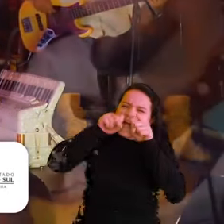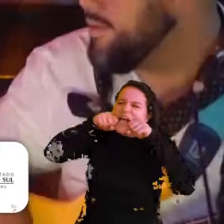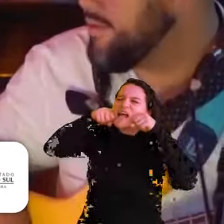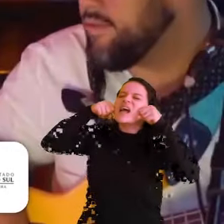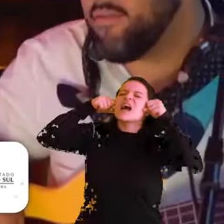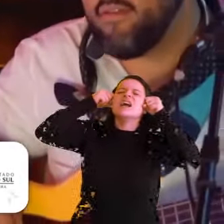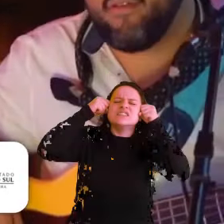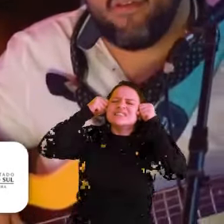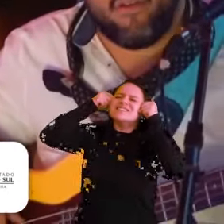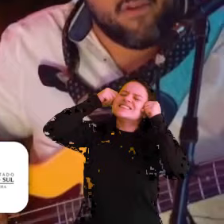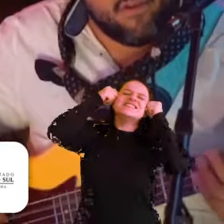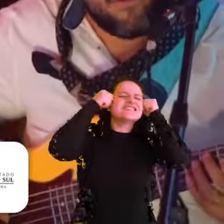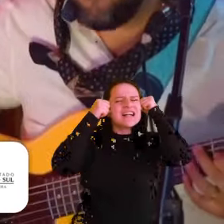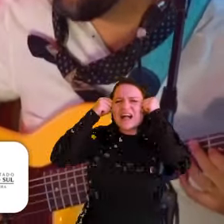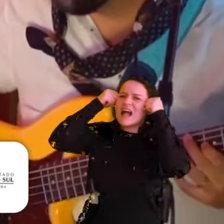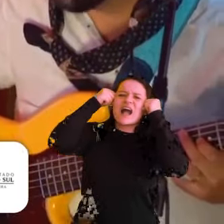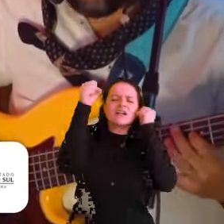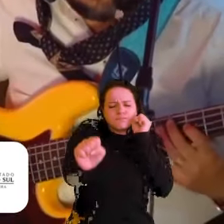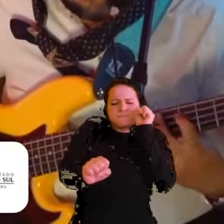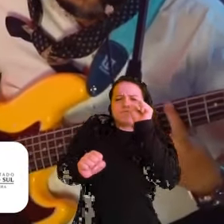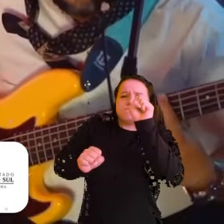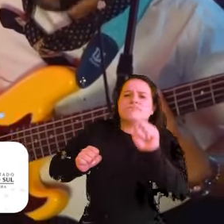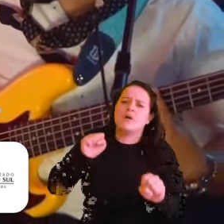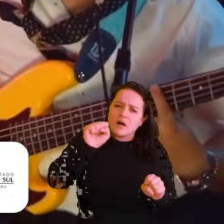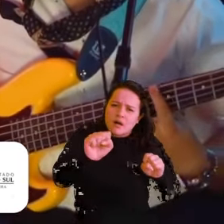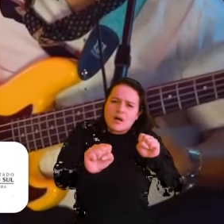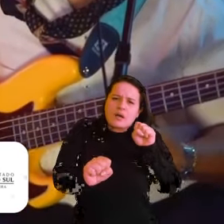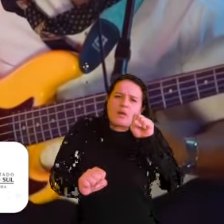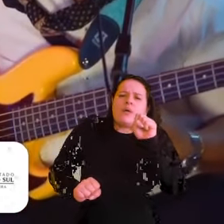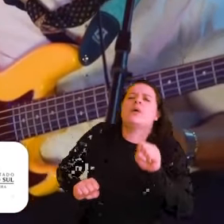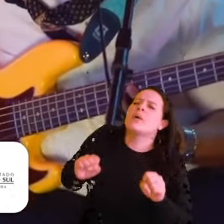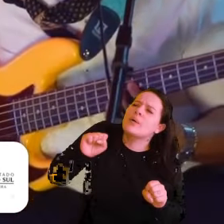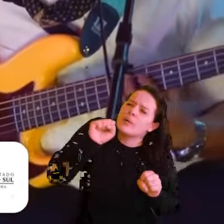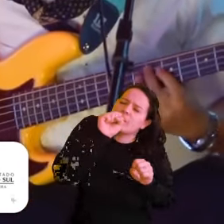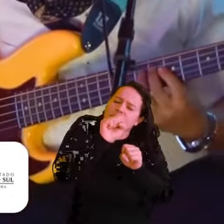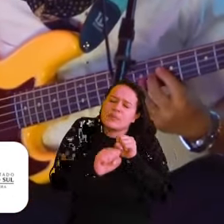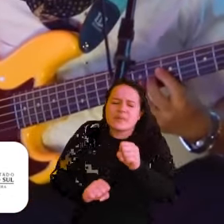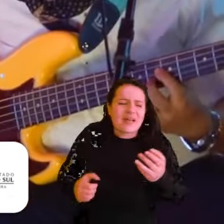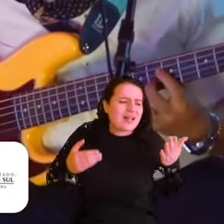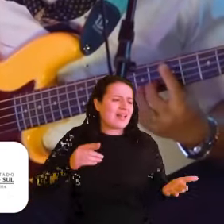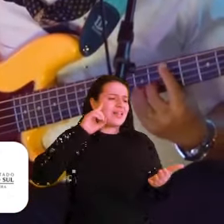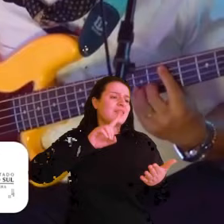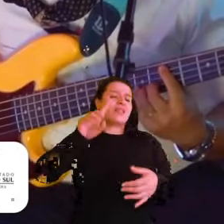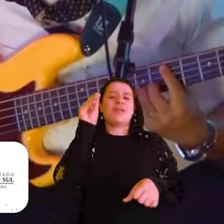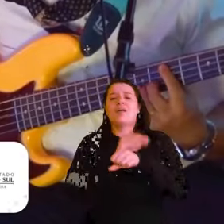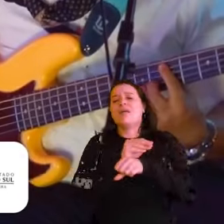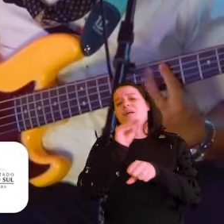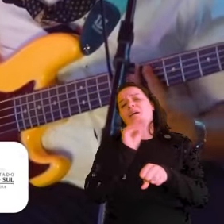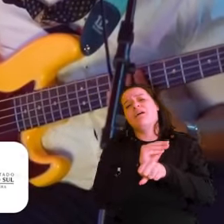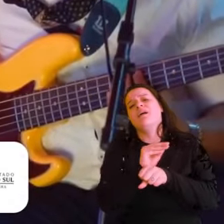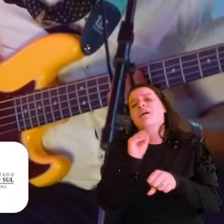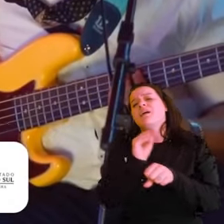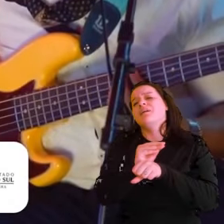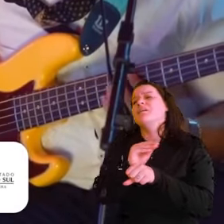montando. E no mundo é porquilhado, e quero seguir deteando, da lomba de um aporreado. Só